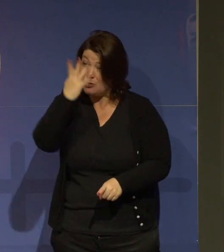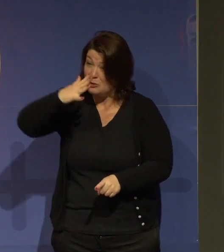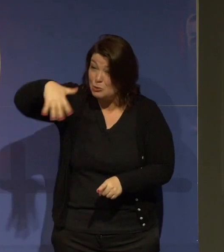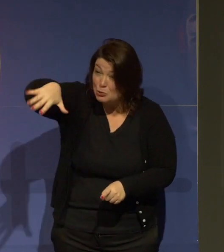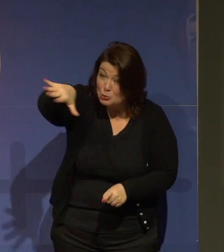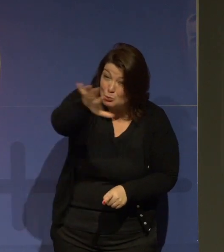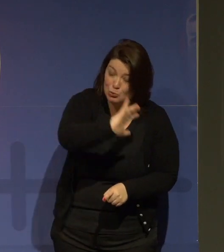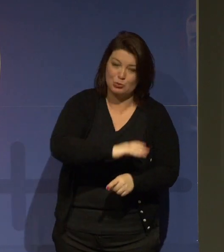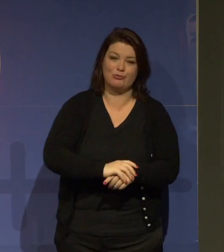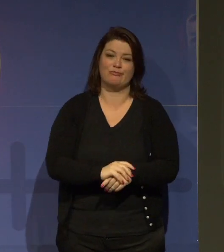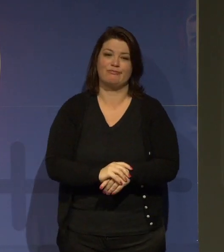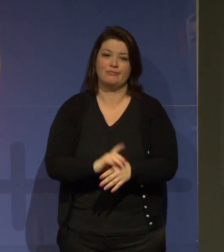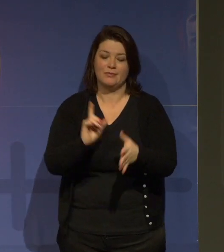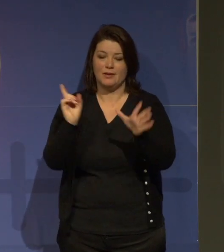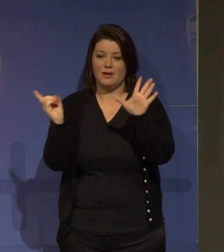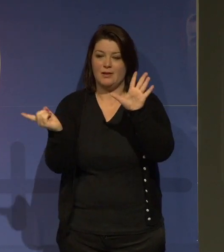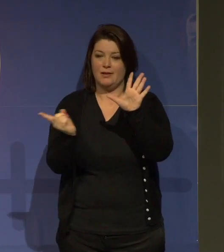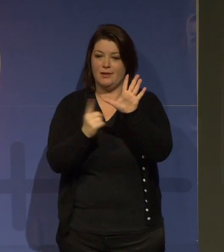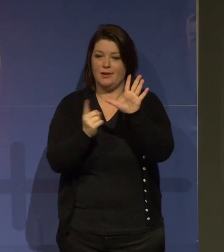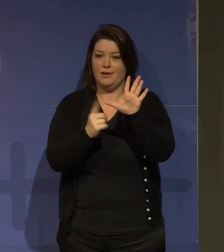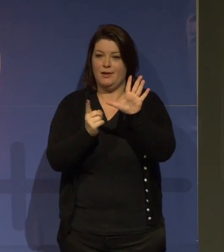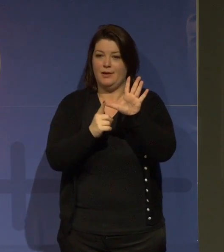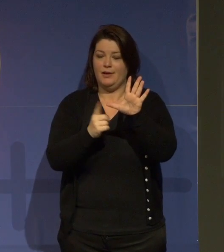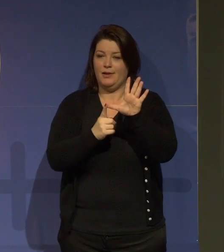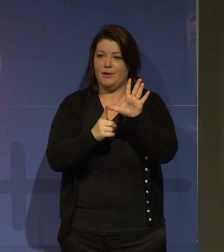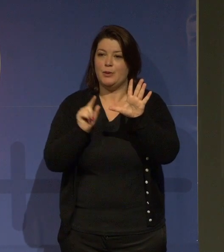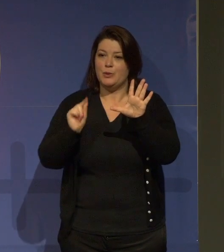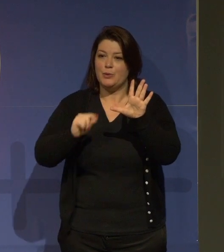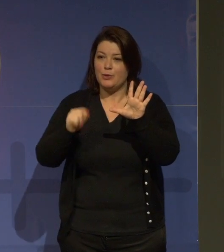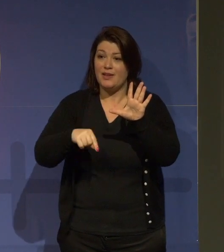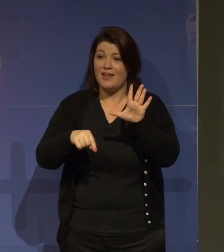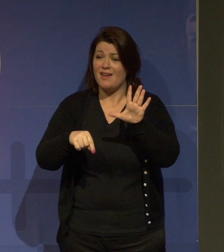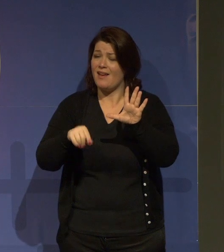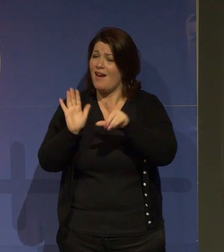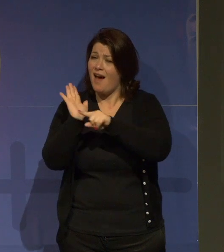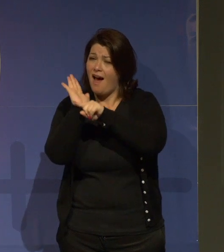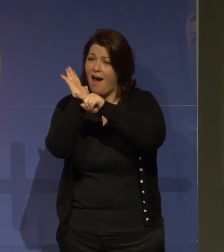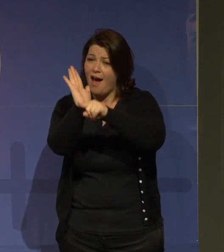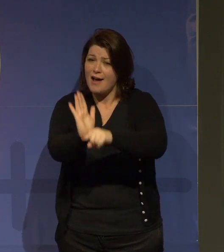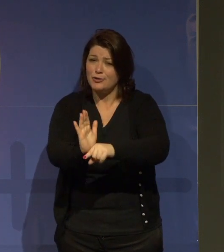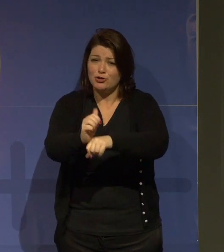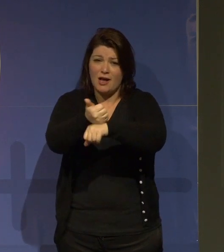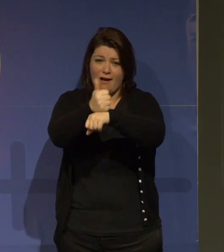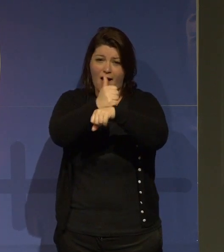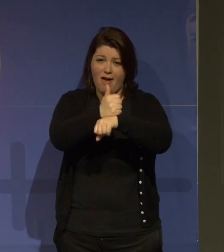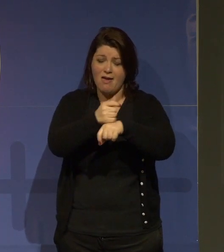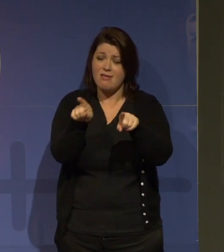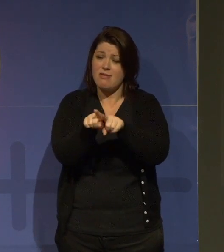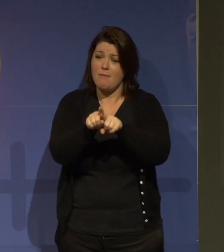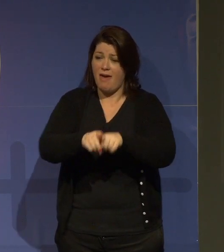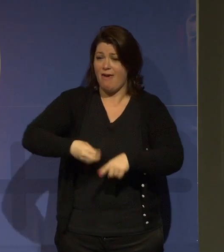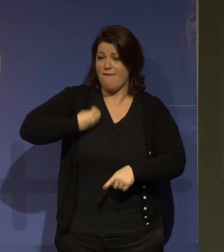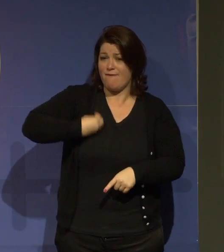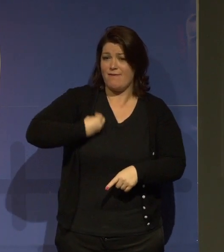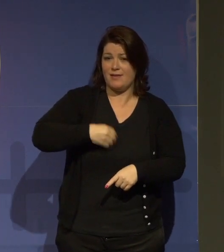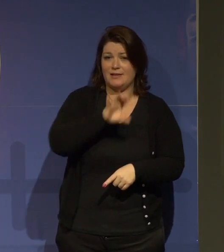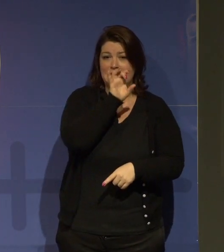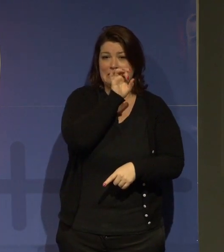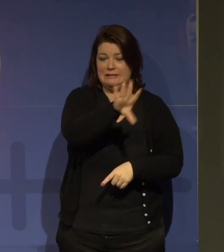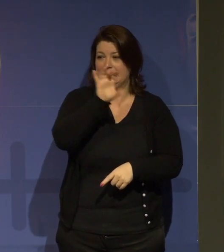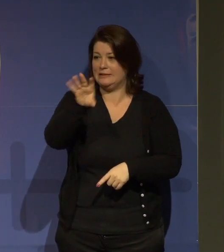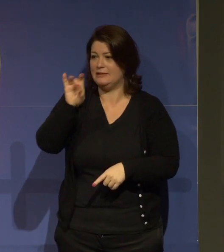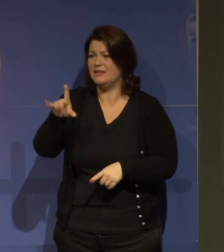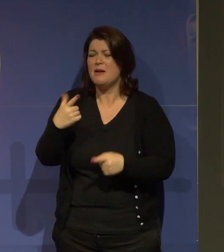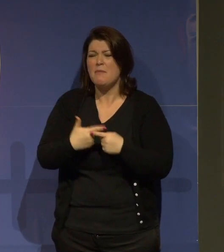E o quinto, faz muito bem para a carreira e faz muito bem para a nossa vida. Para a carreira, por que eu